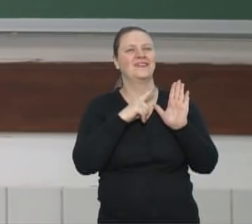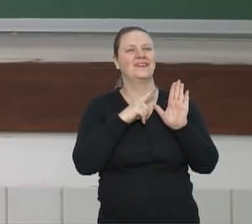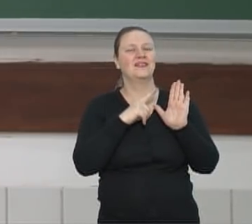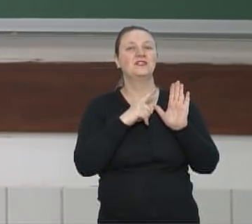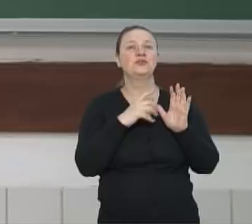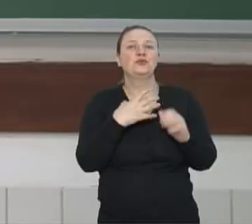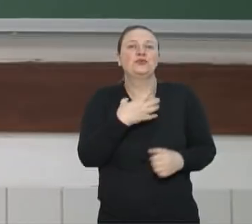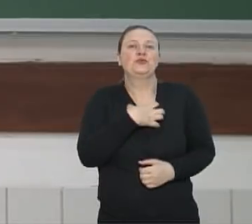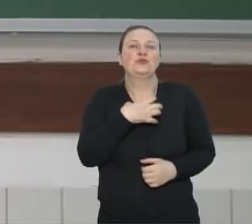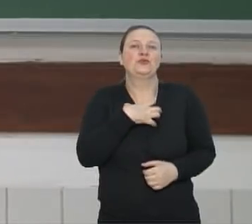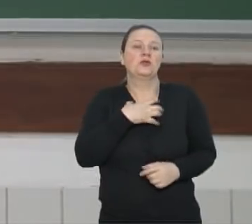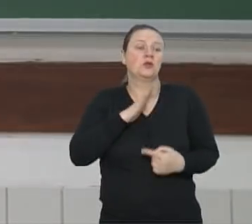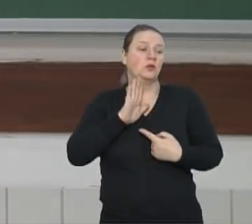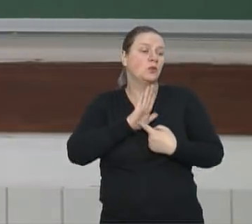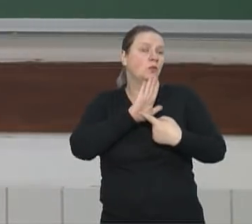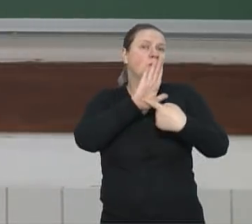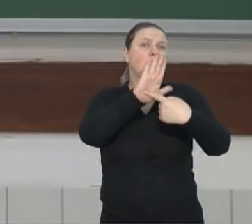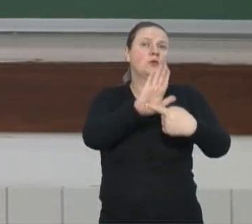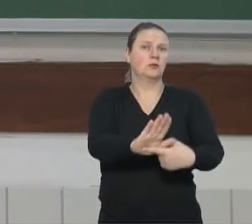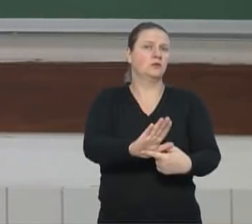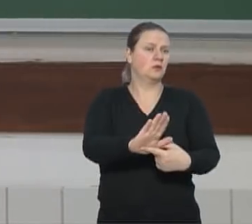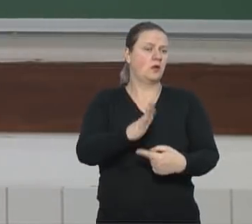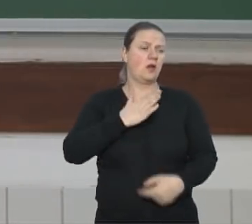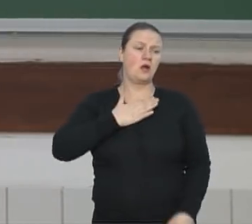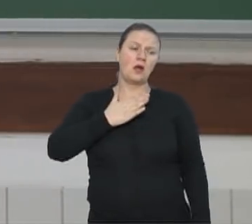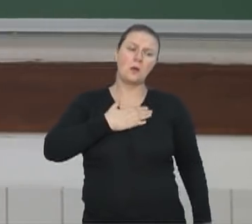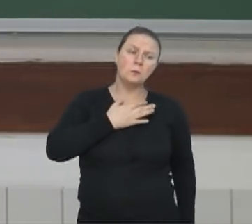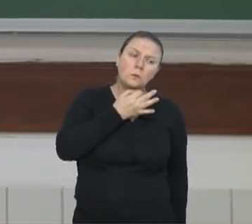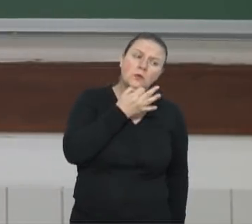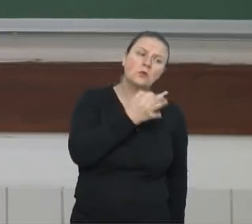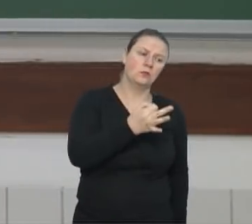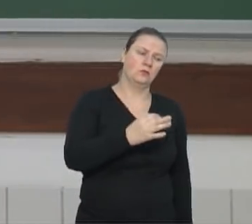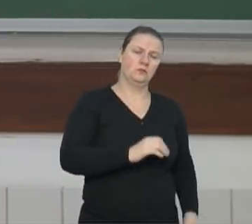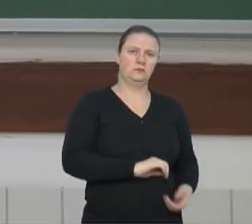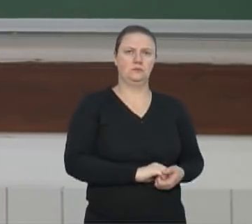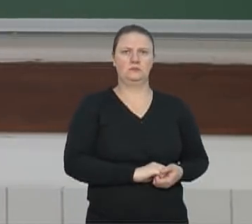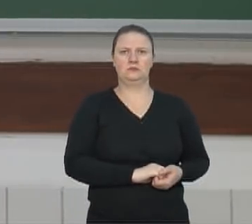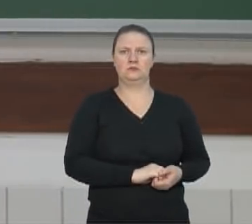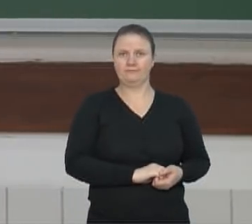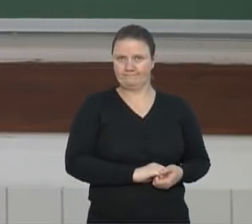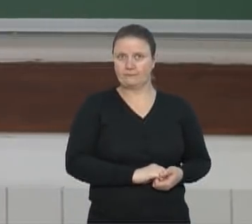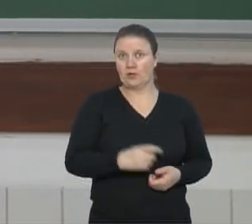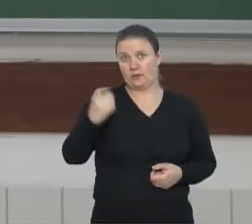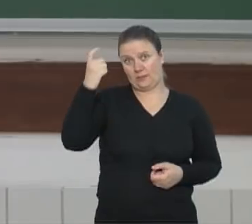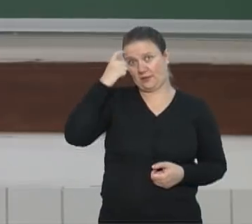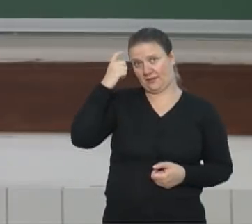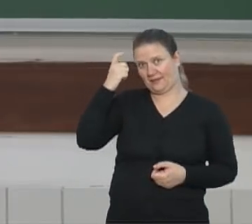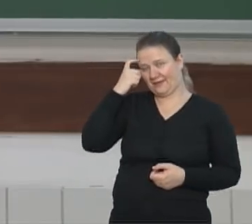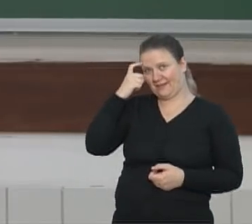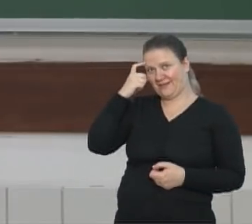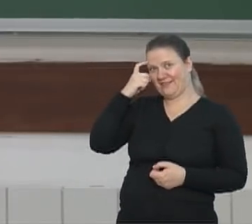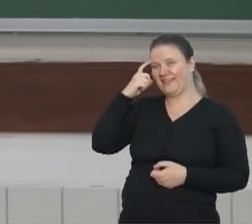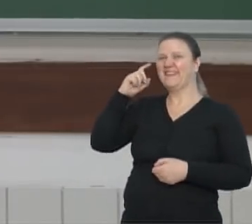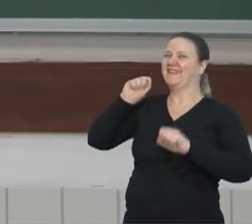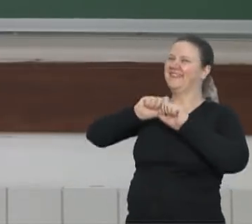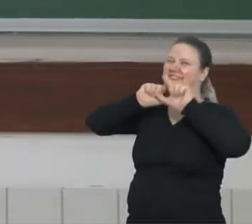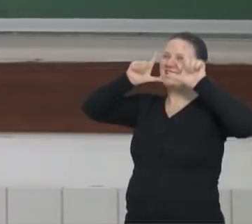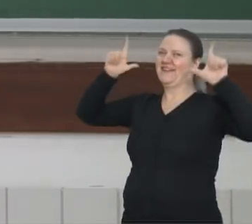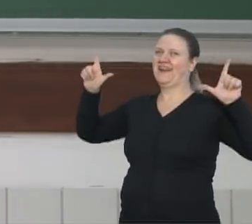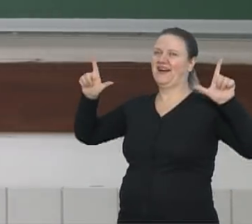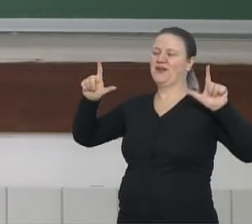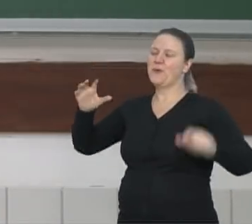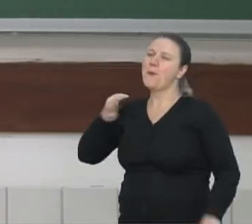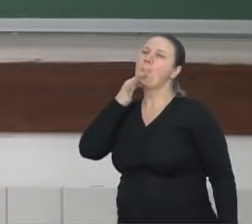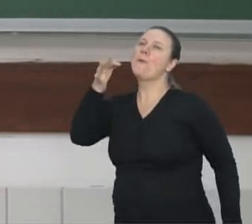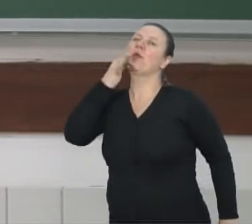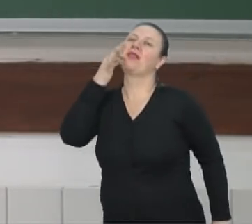certa forma, mostrar um posicionamento seu. É aquilo que nós colocamos, penso, logo opino. Às vezes alguém